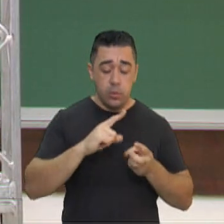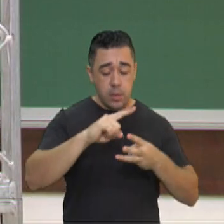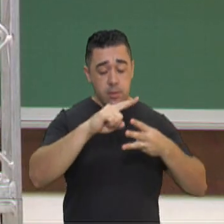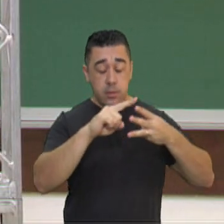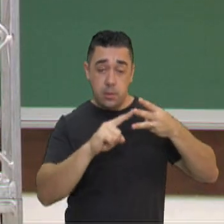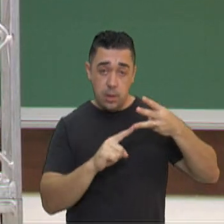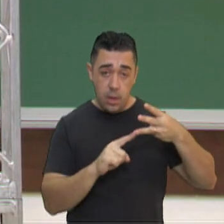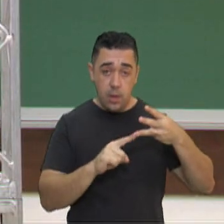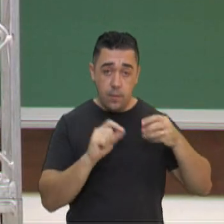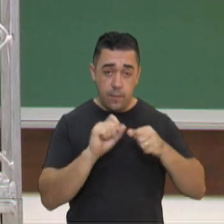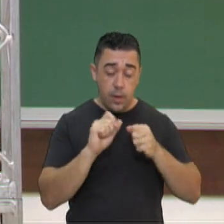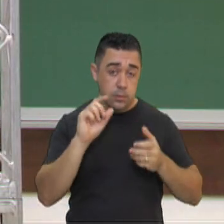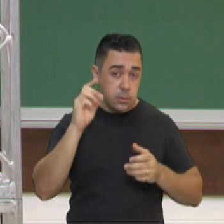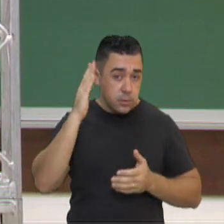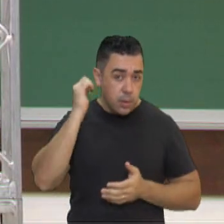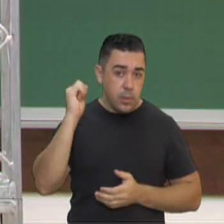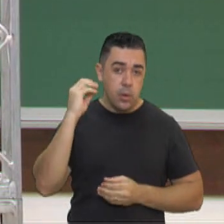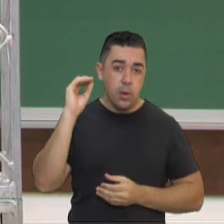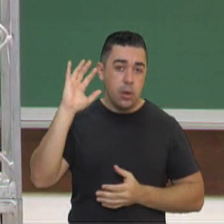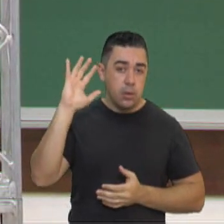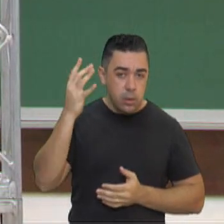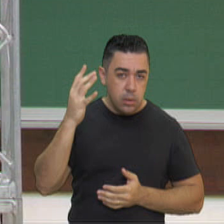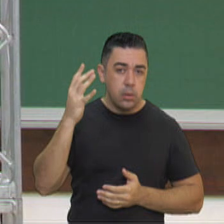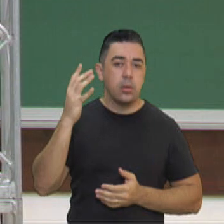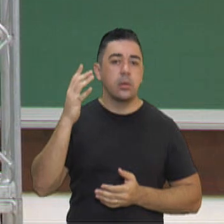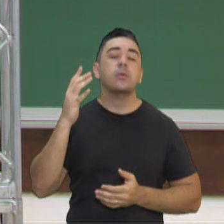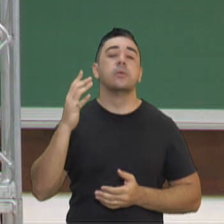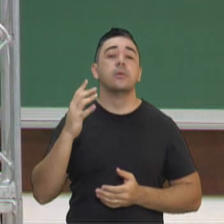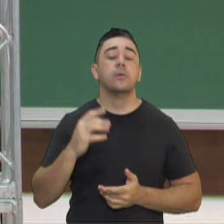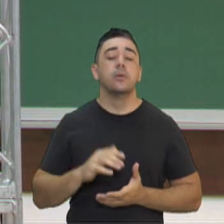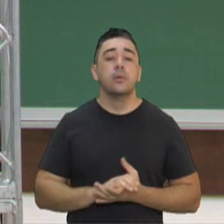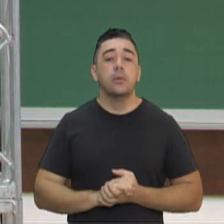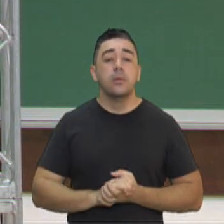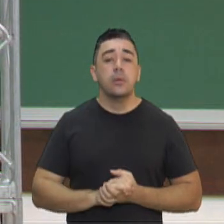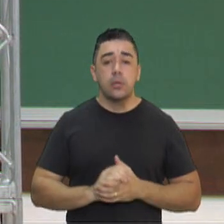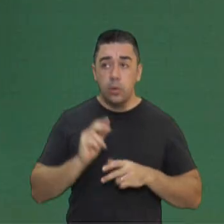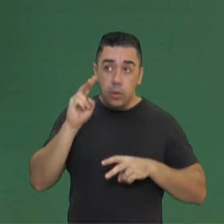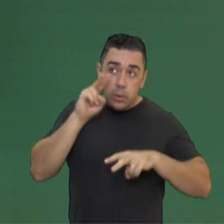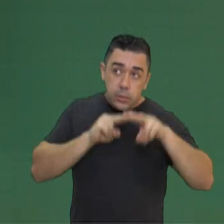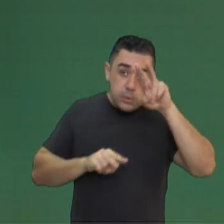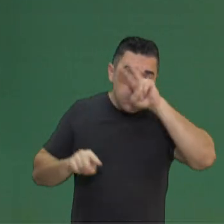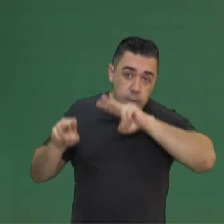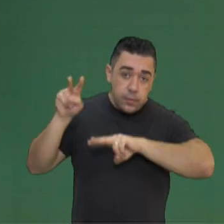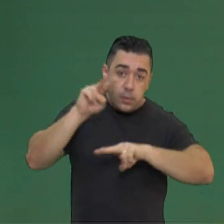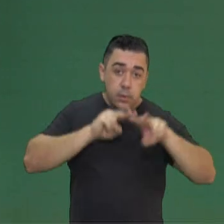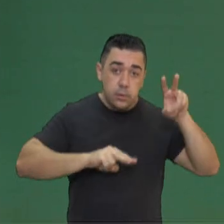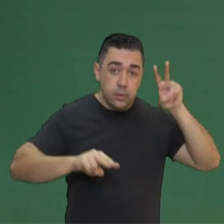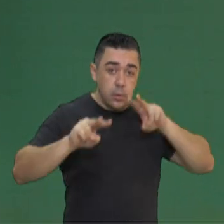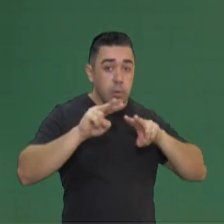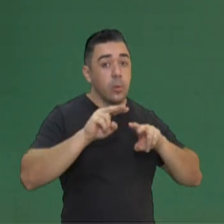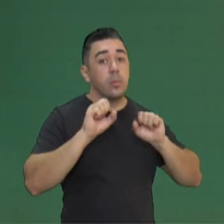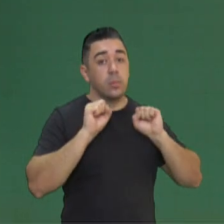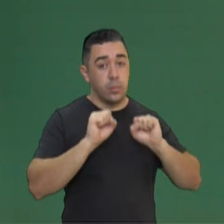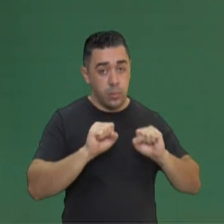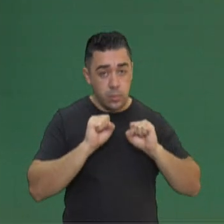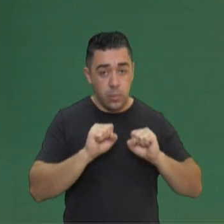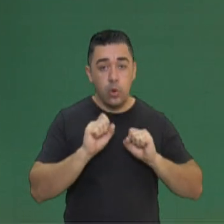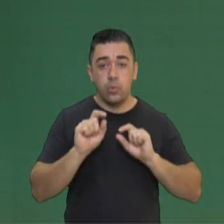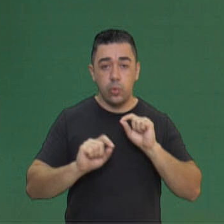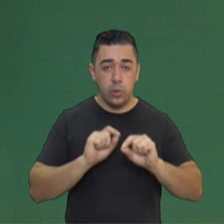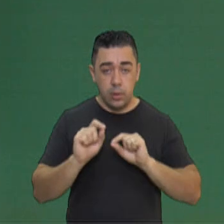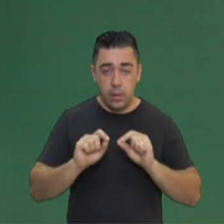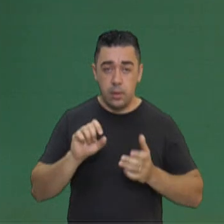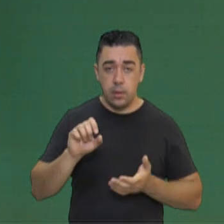que fazem a previsão do tempo. Essas observações que eles fazem, elas podem ser